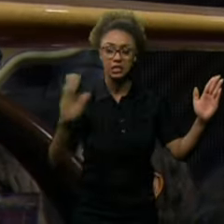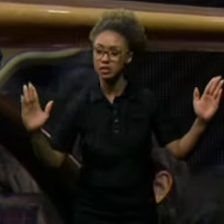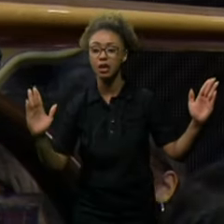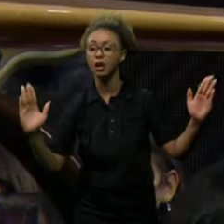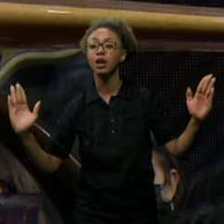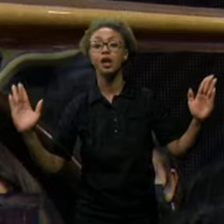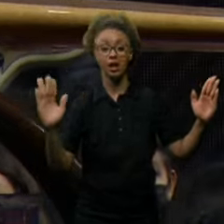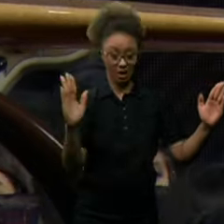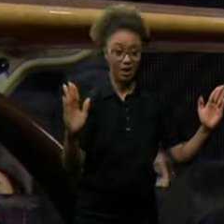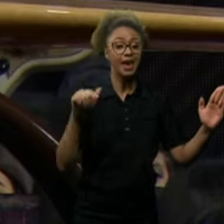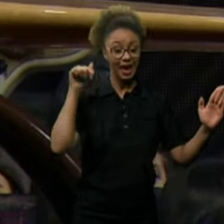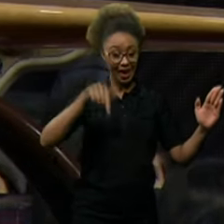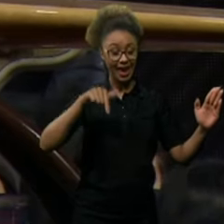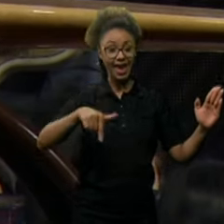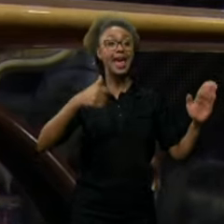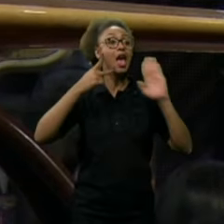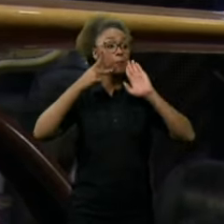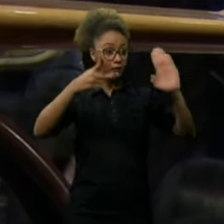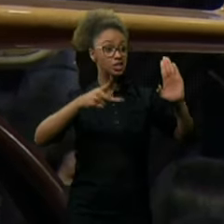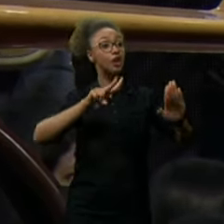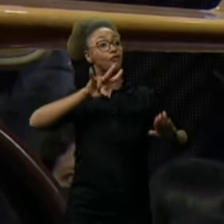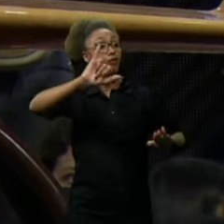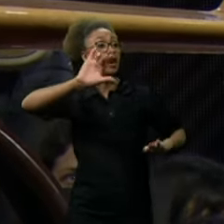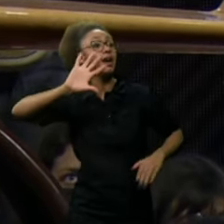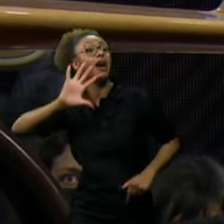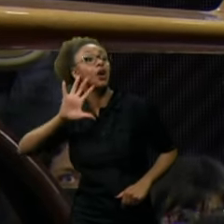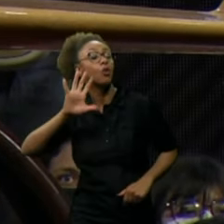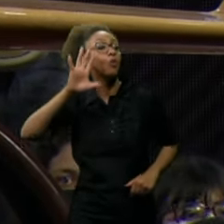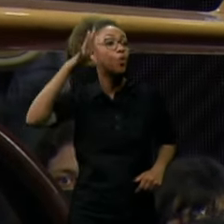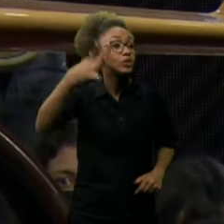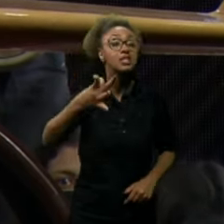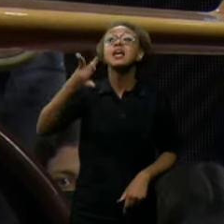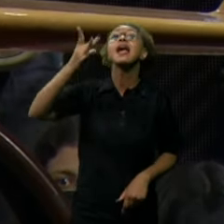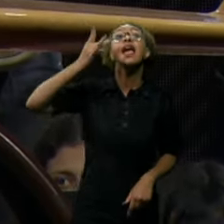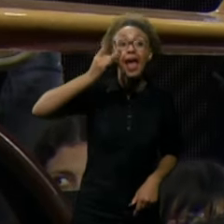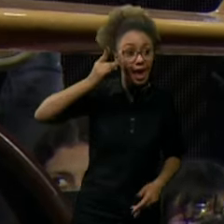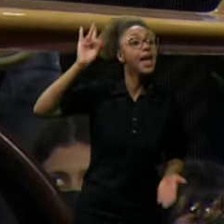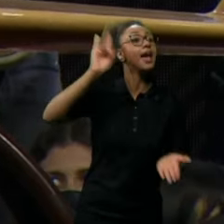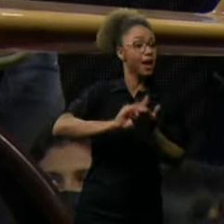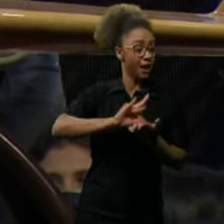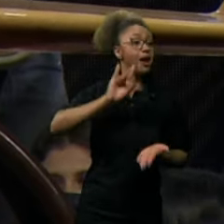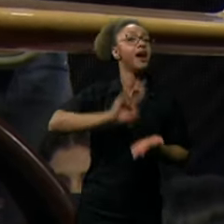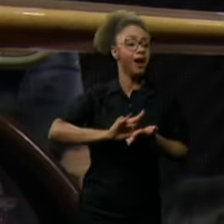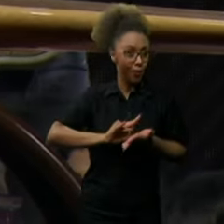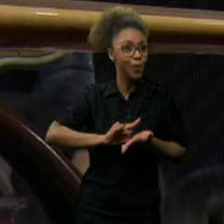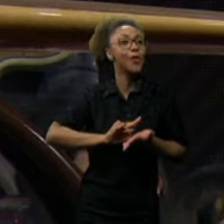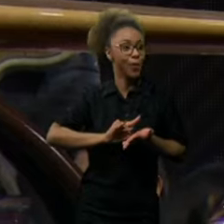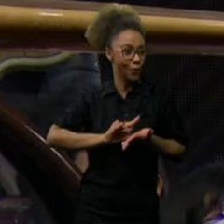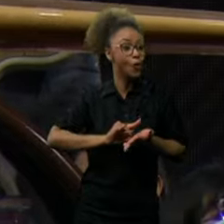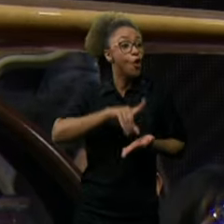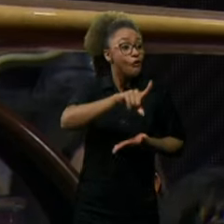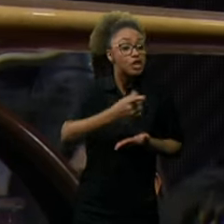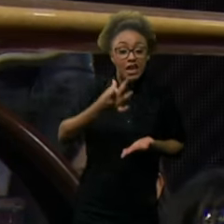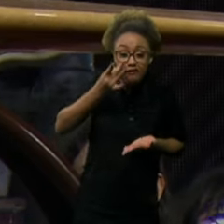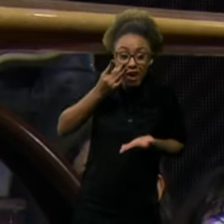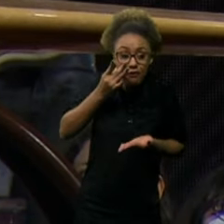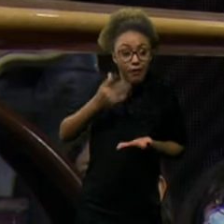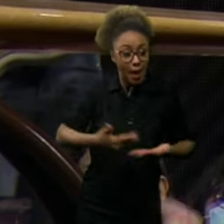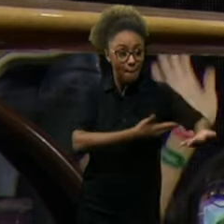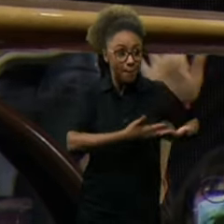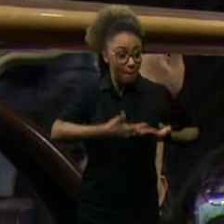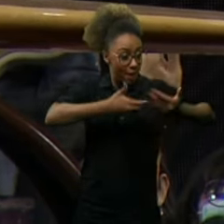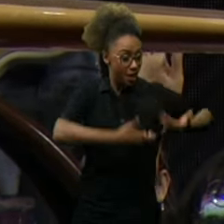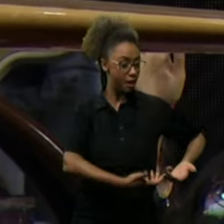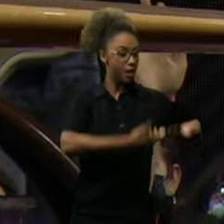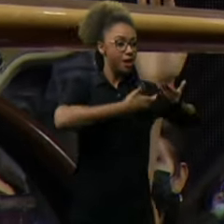até que esta palavra não apenas se compra mas ela seja uma realização literal e concreta nos seus